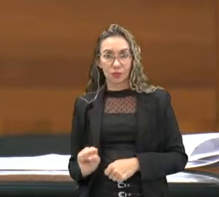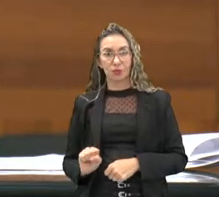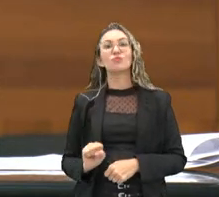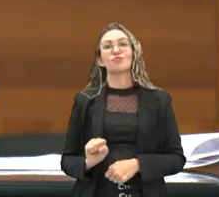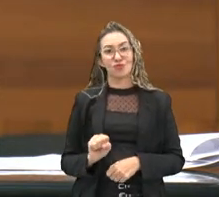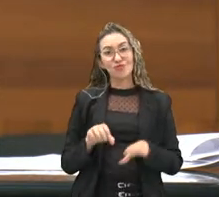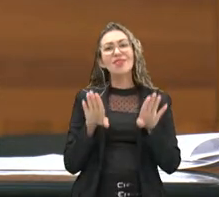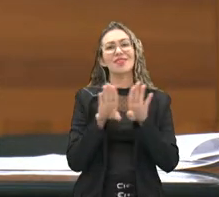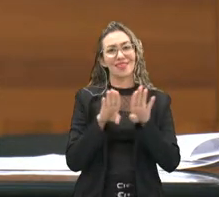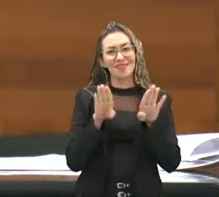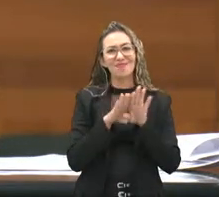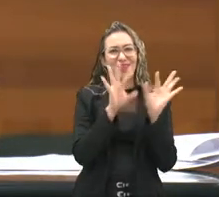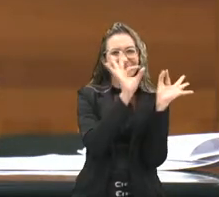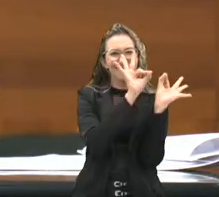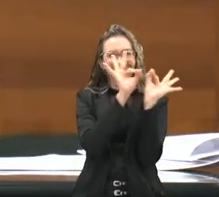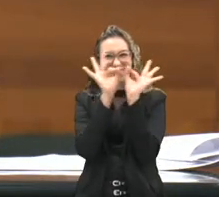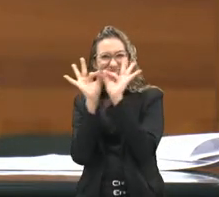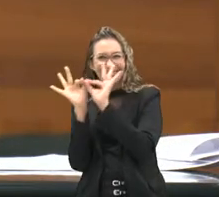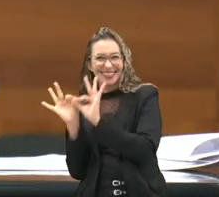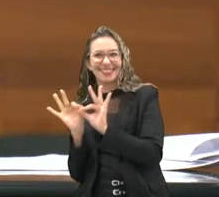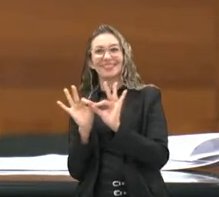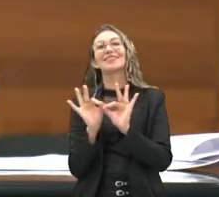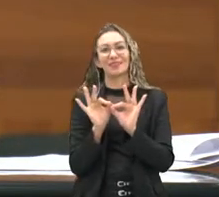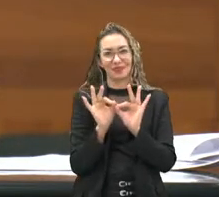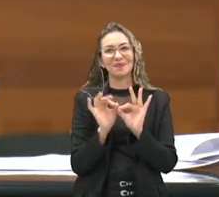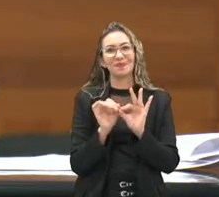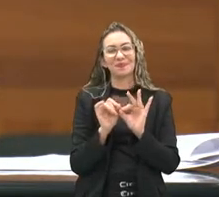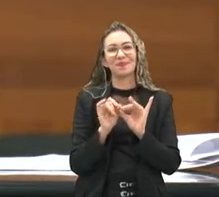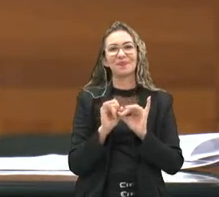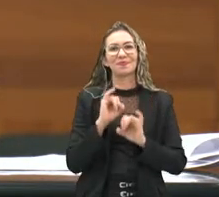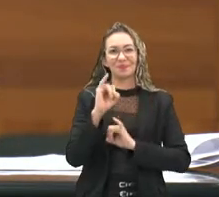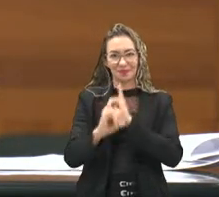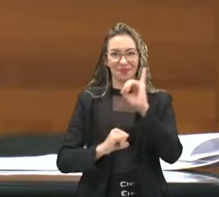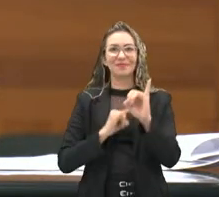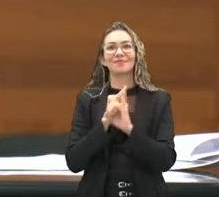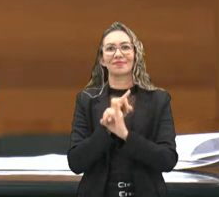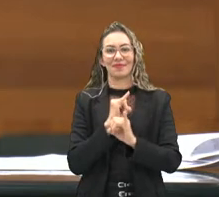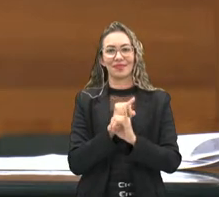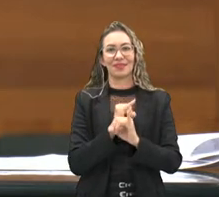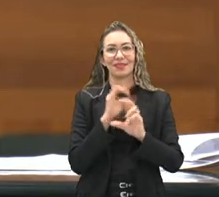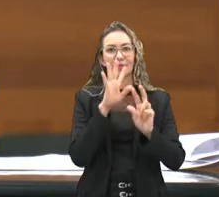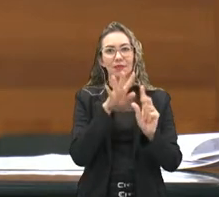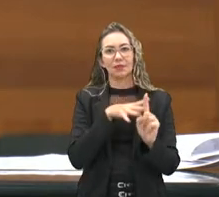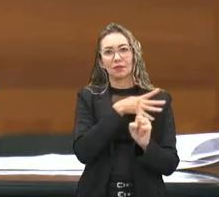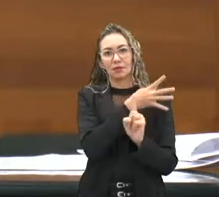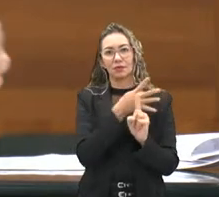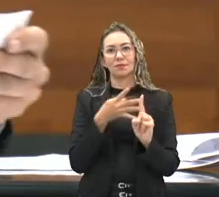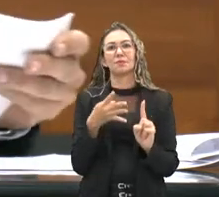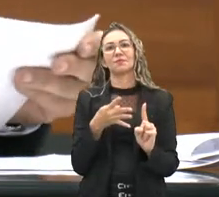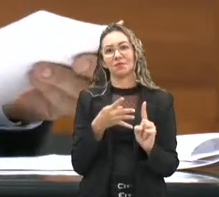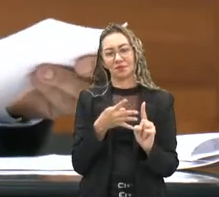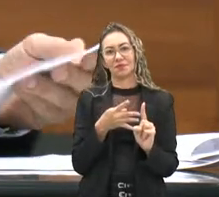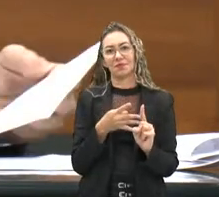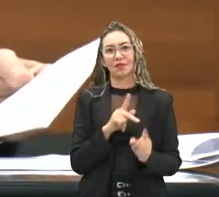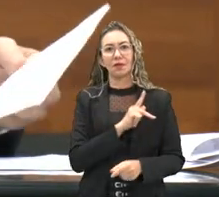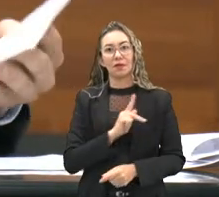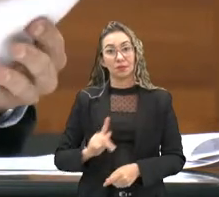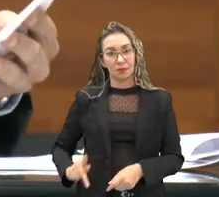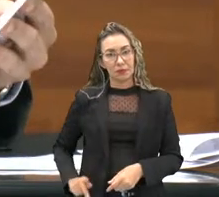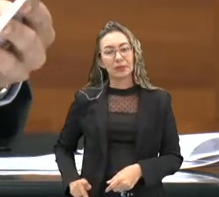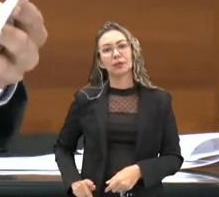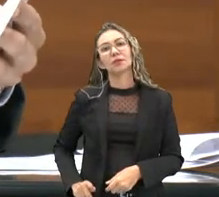também estão acompanhando ao vivo essa solenidade. Senhor presidente em exercício desta